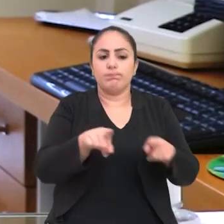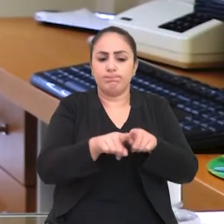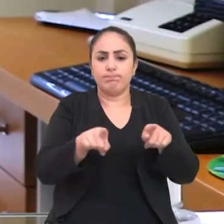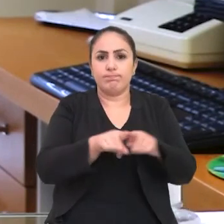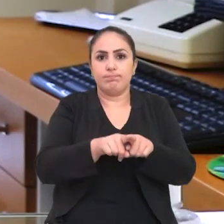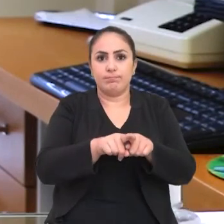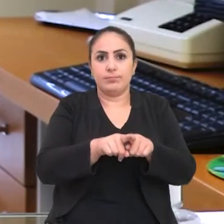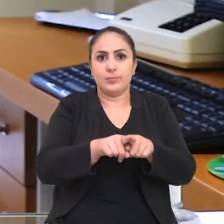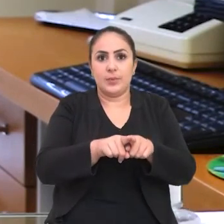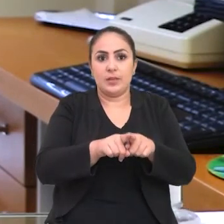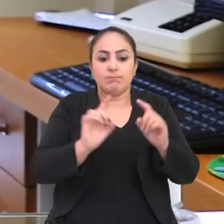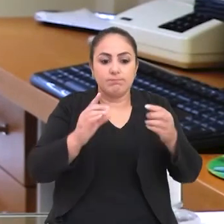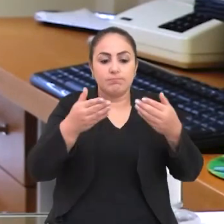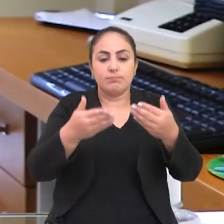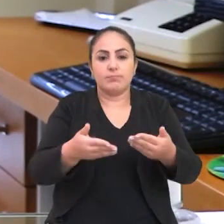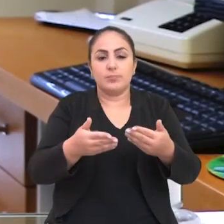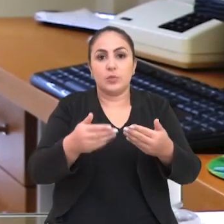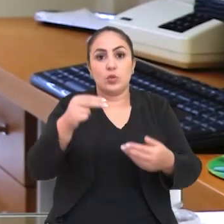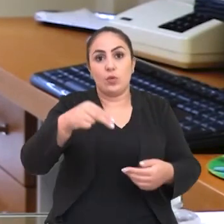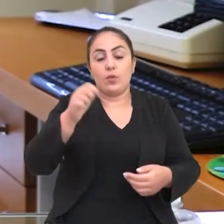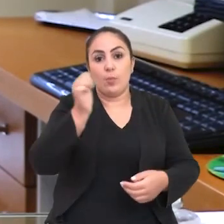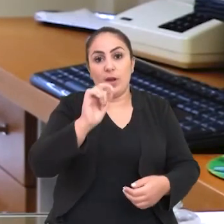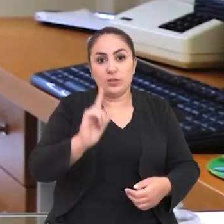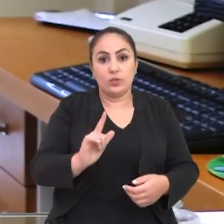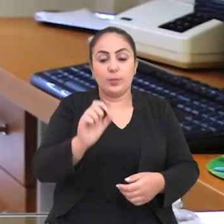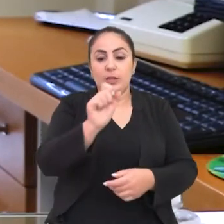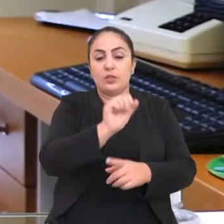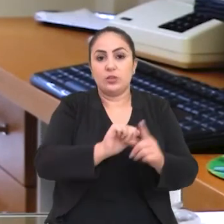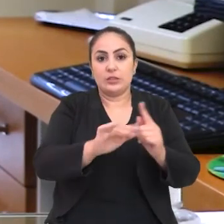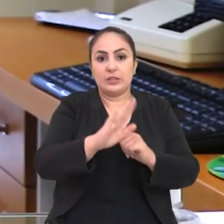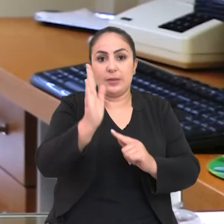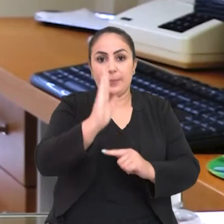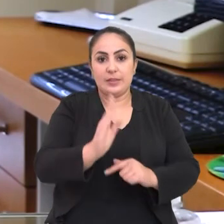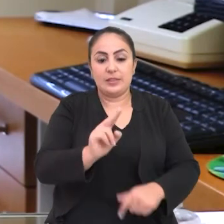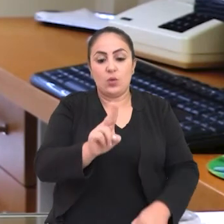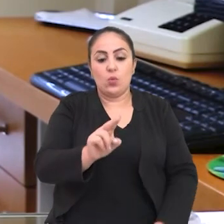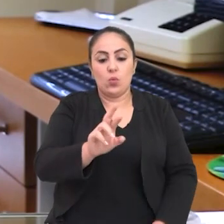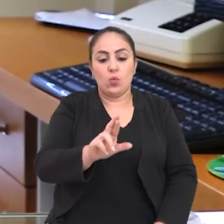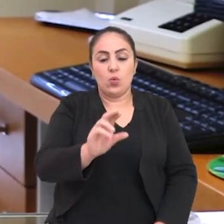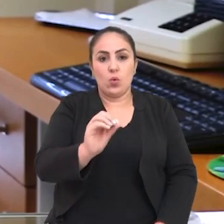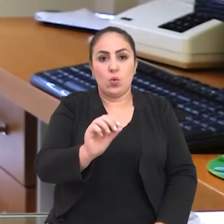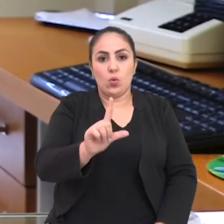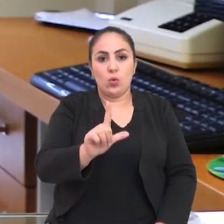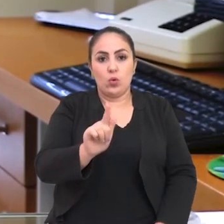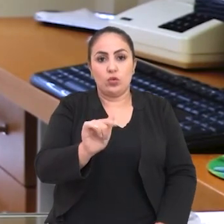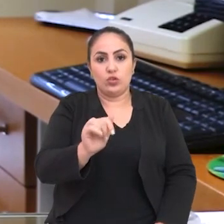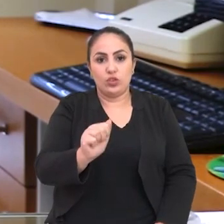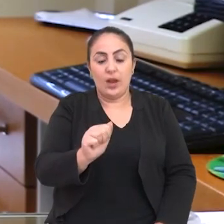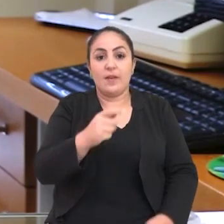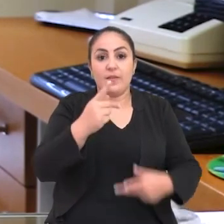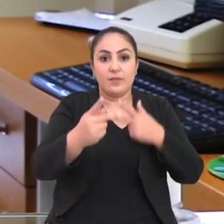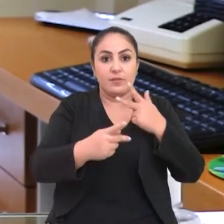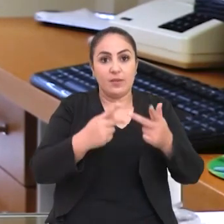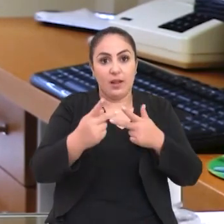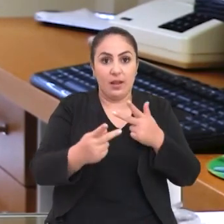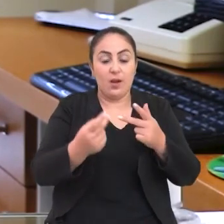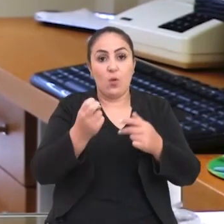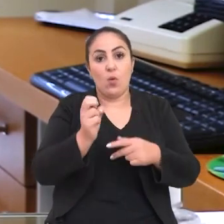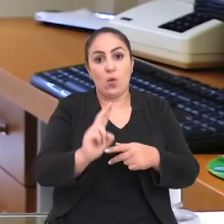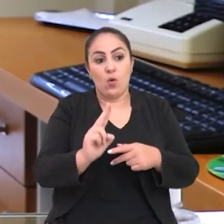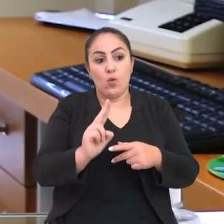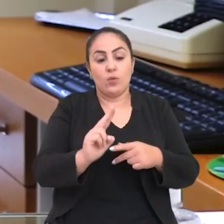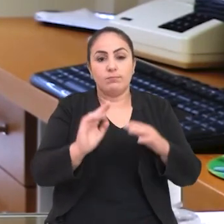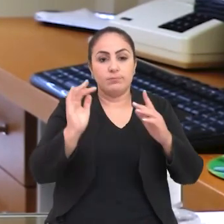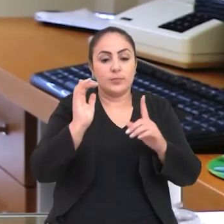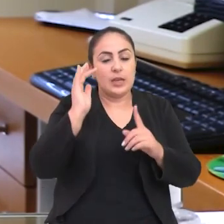novembro, então, foi designado como Novembro Azul pela Sociedade Brasileira de Urologia para falar